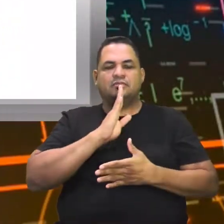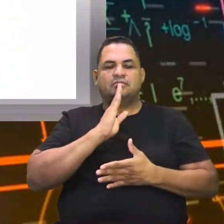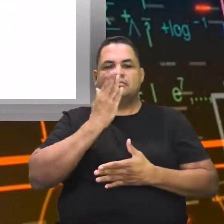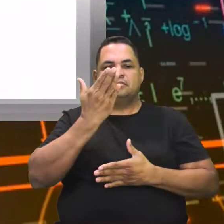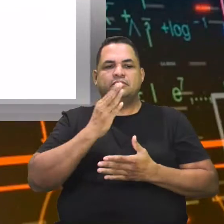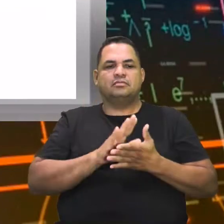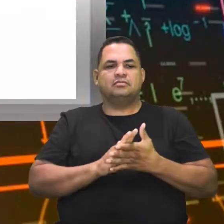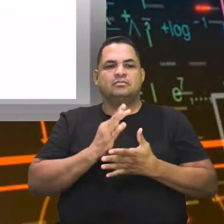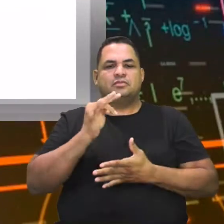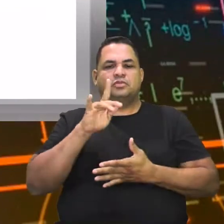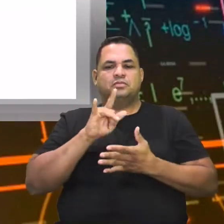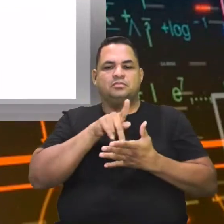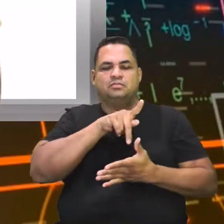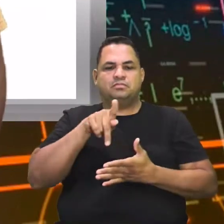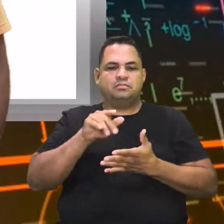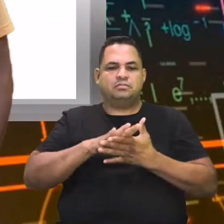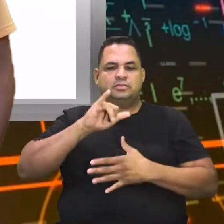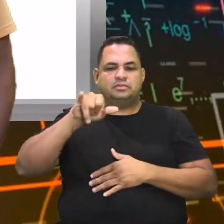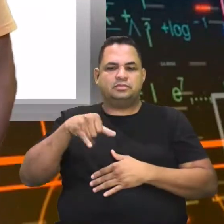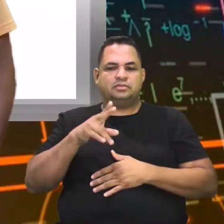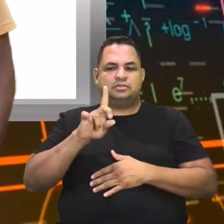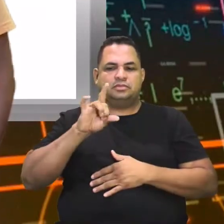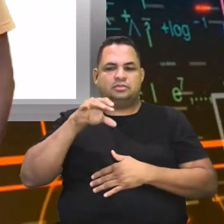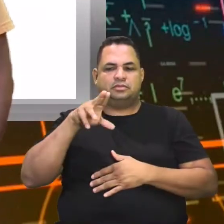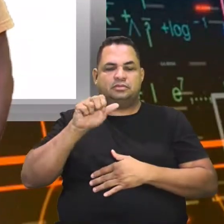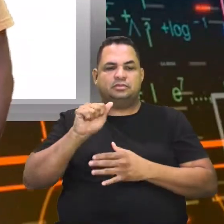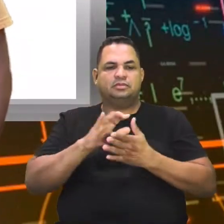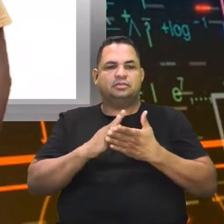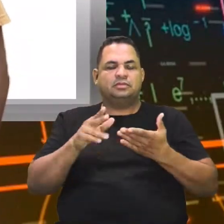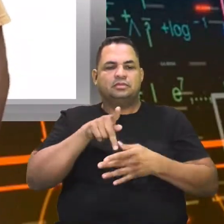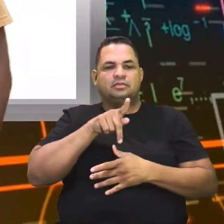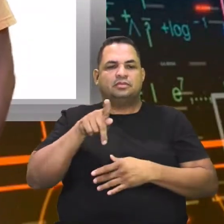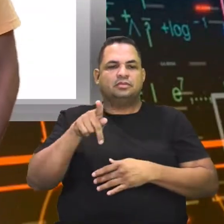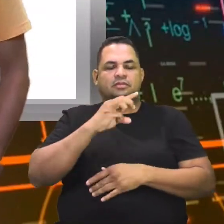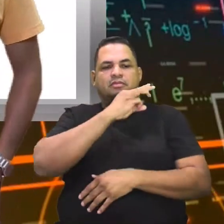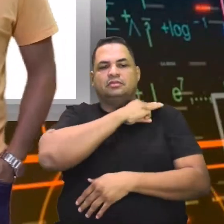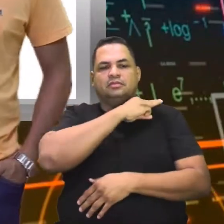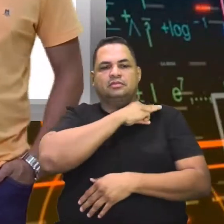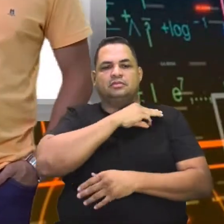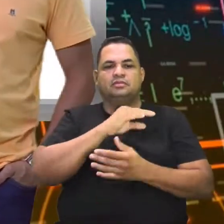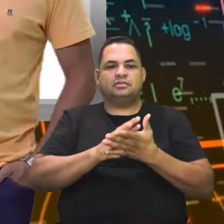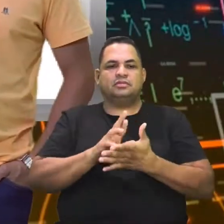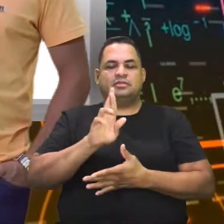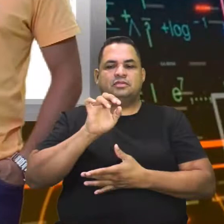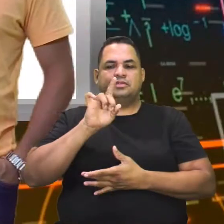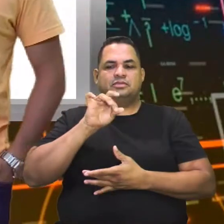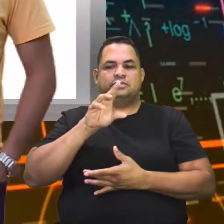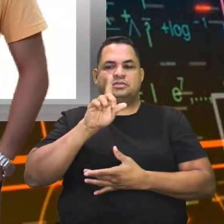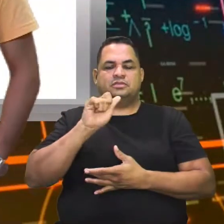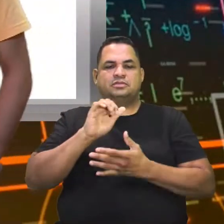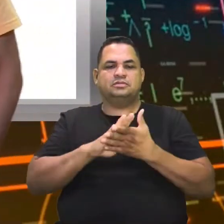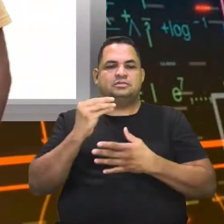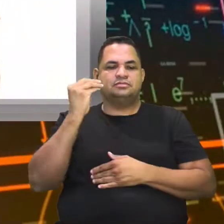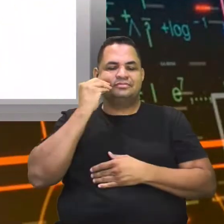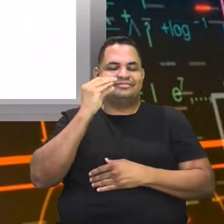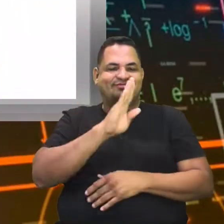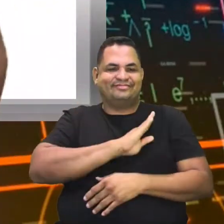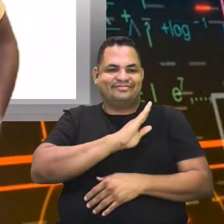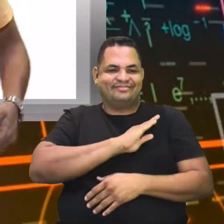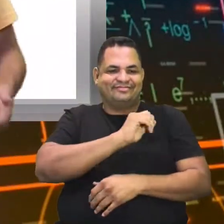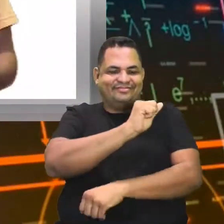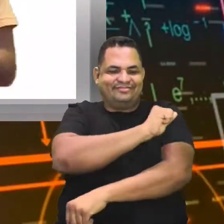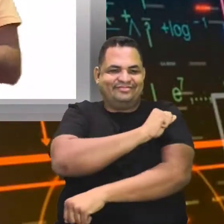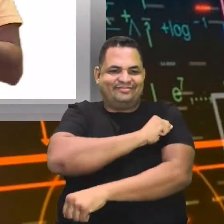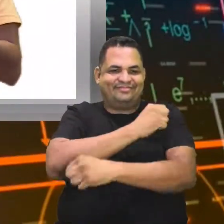da Escola Tupã, com as professoras Juliana e aí a professora do terceirão é a Rosângela. Então, aquele beijo no coração para